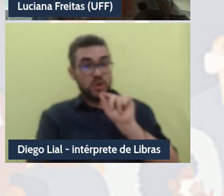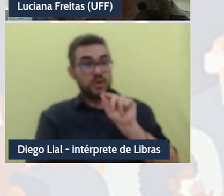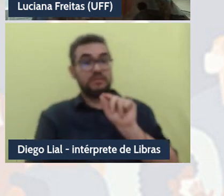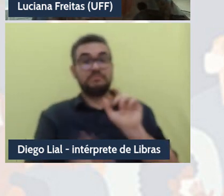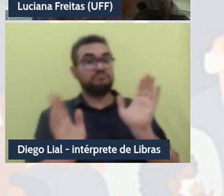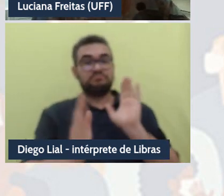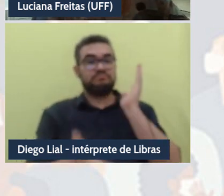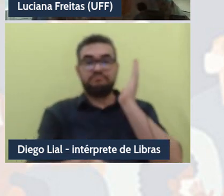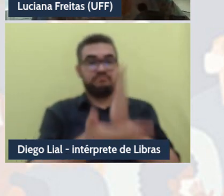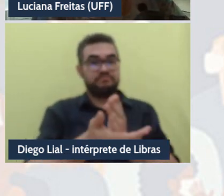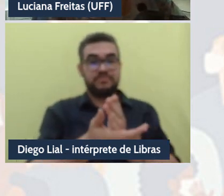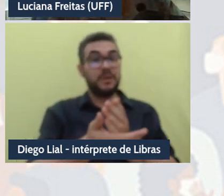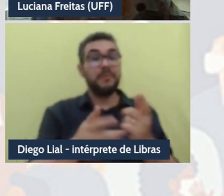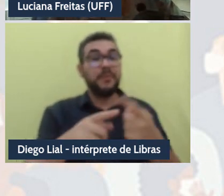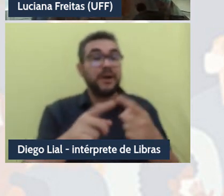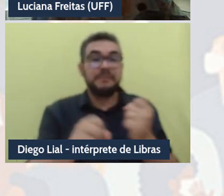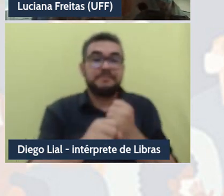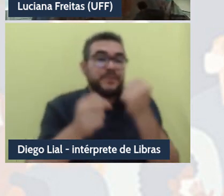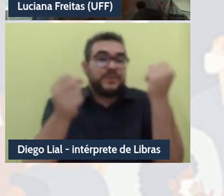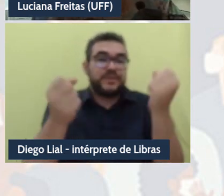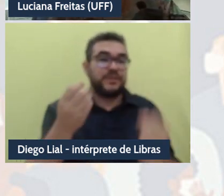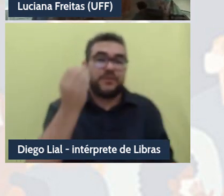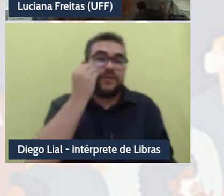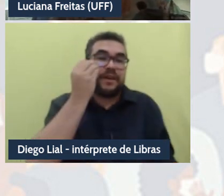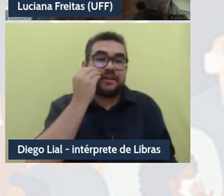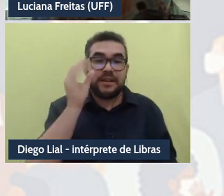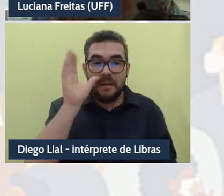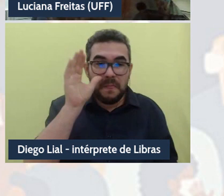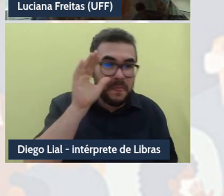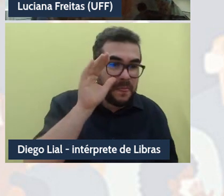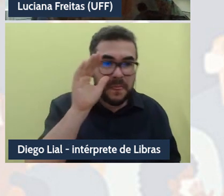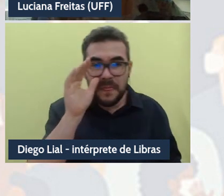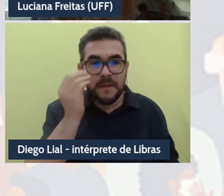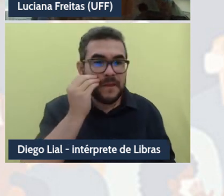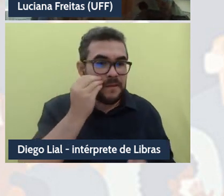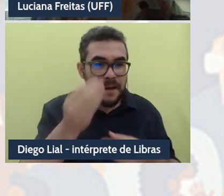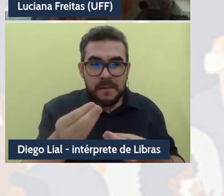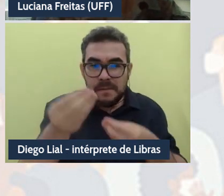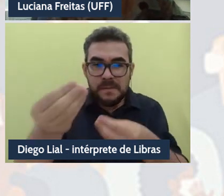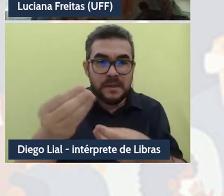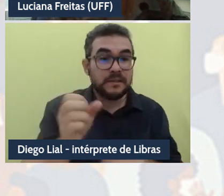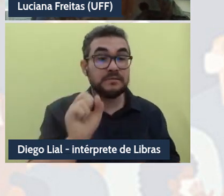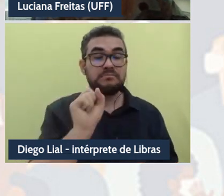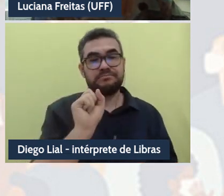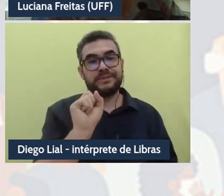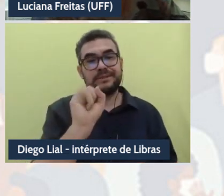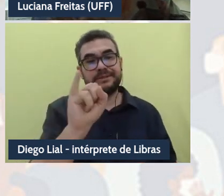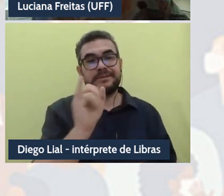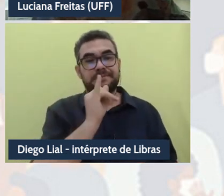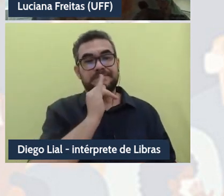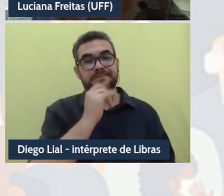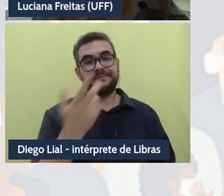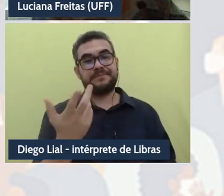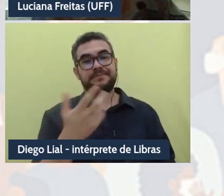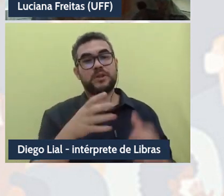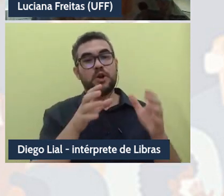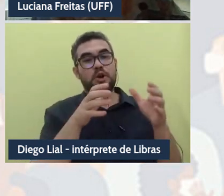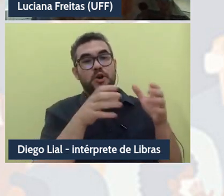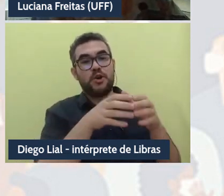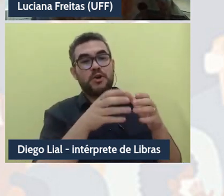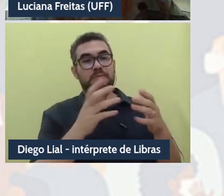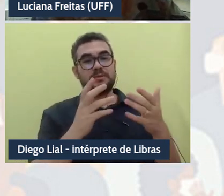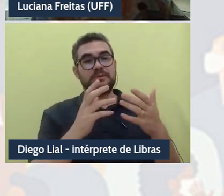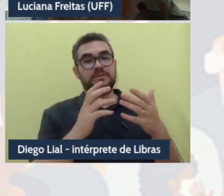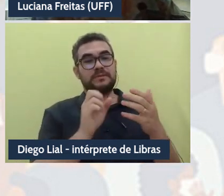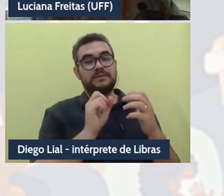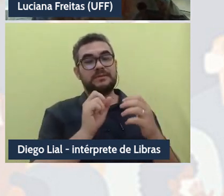e a testagem, né? Como você vai testar se o estudante, se a rede escolher, sei lá, uma rede em Santa Catarina escolher